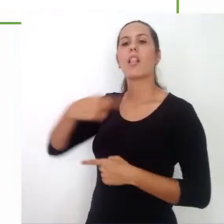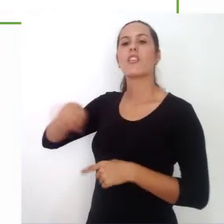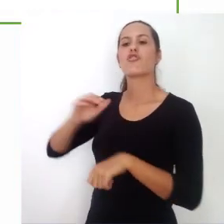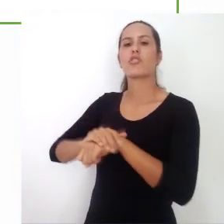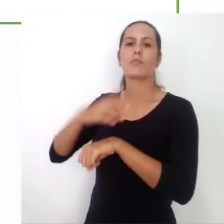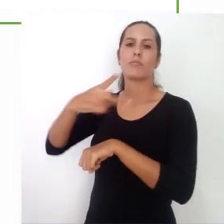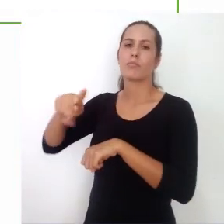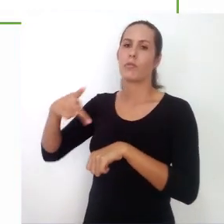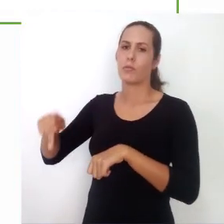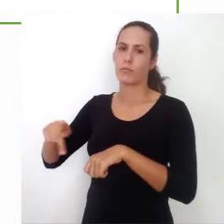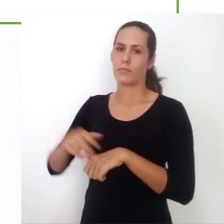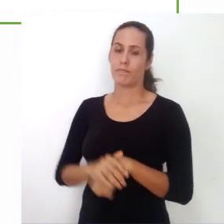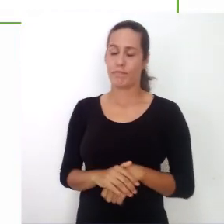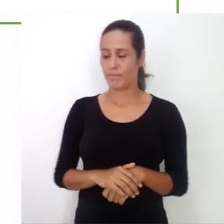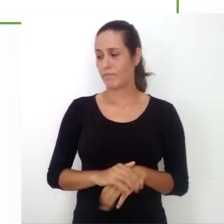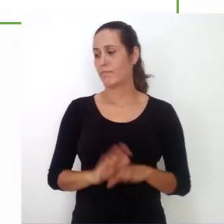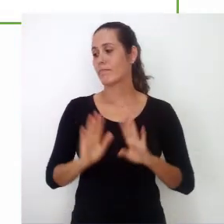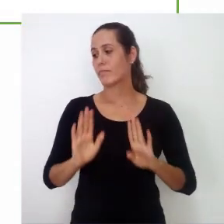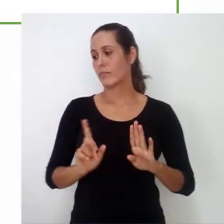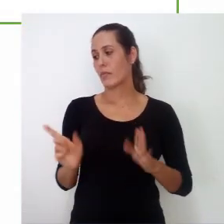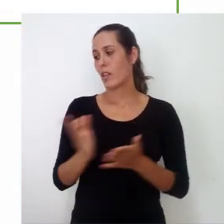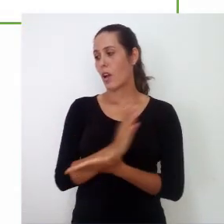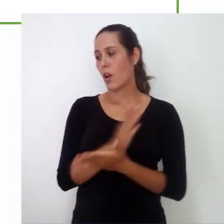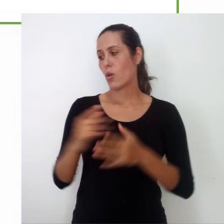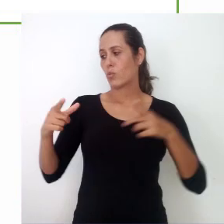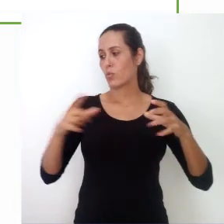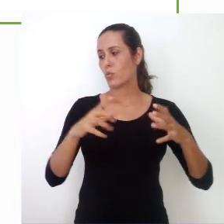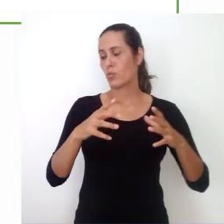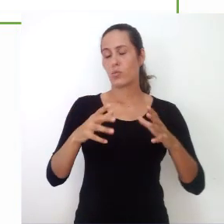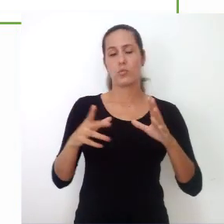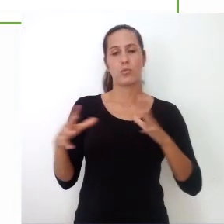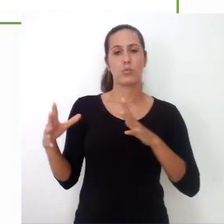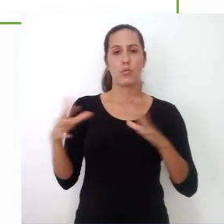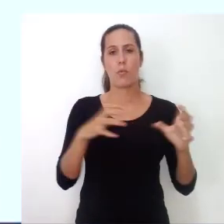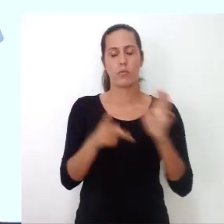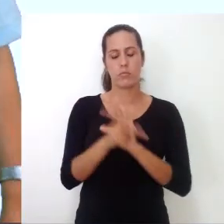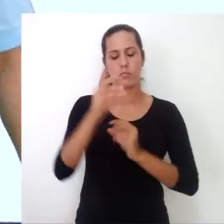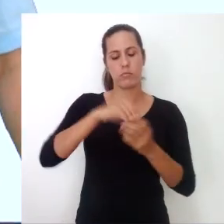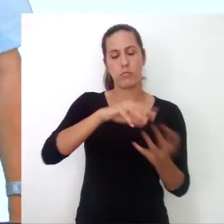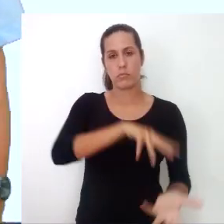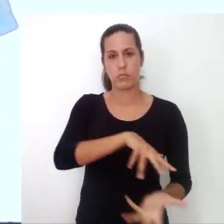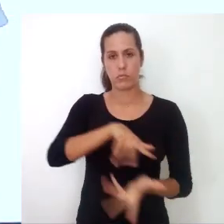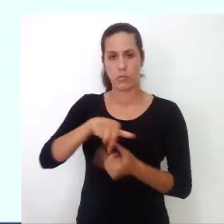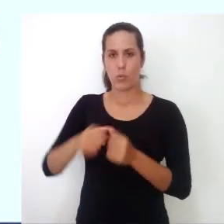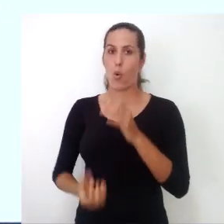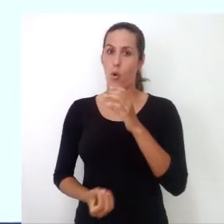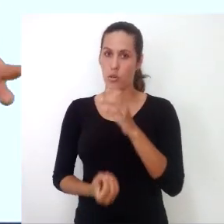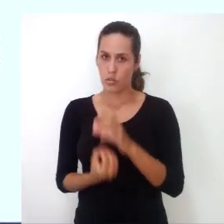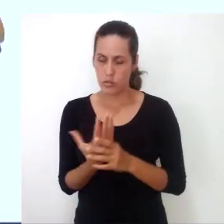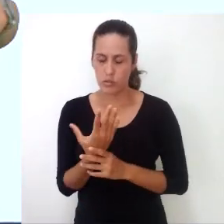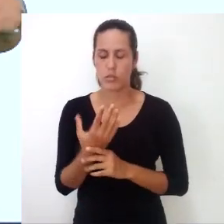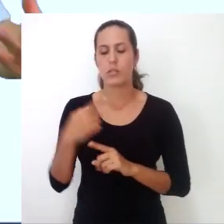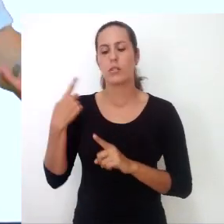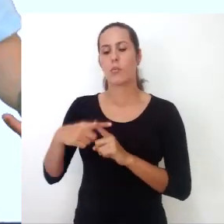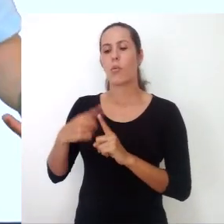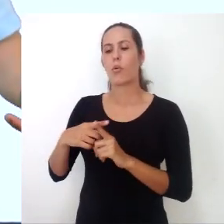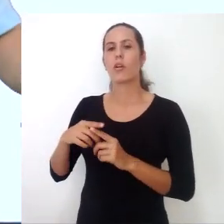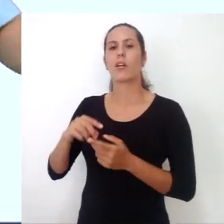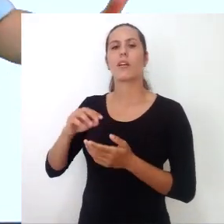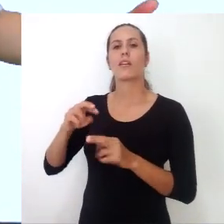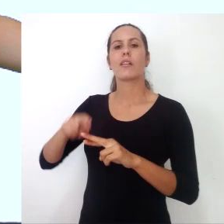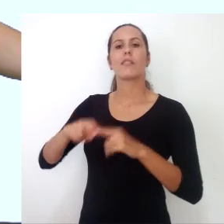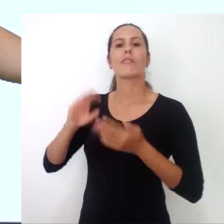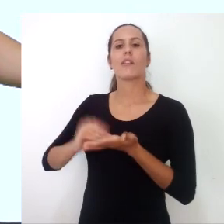dos conflitos mundiais tem origem a partir de questões religiosas. Como eu já falei a vocês, existem povos, pessoas